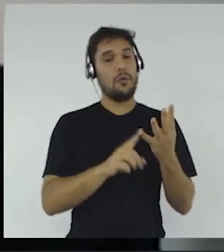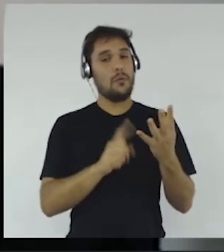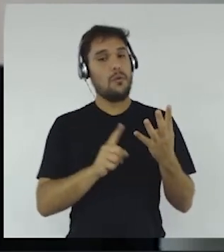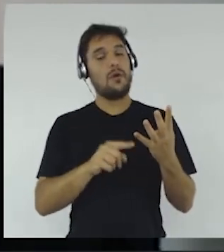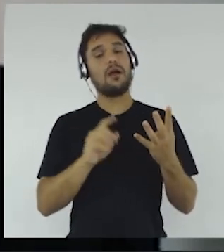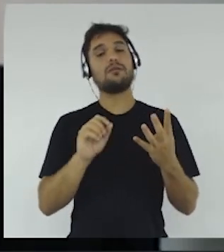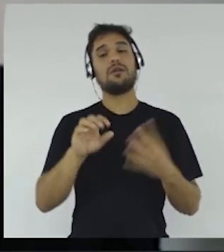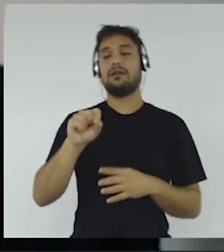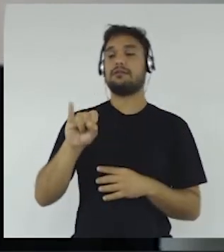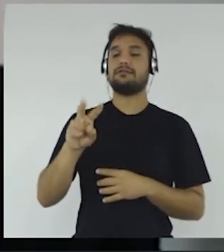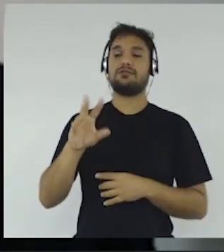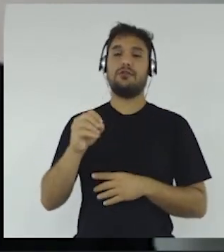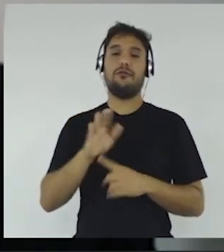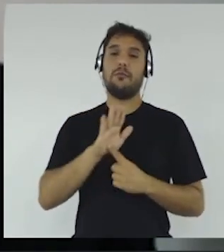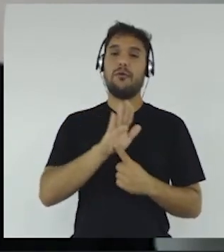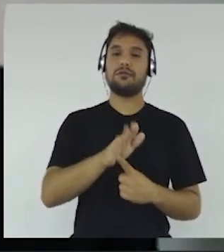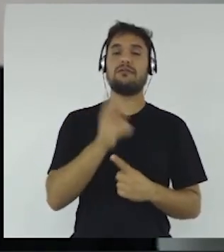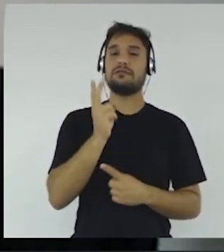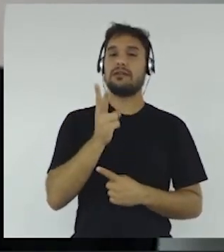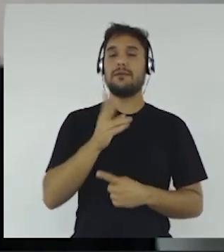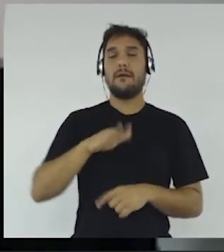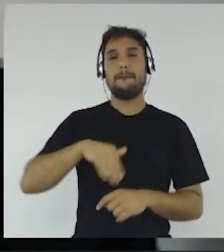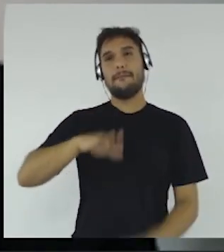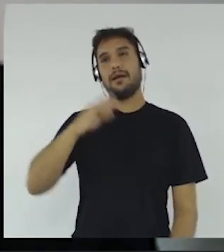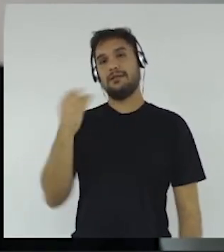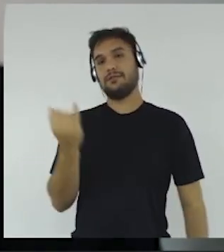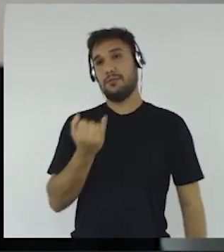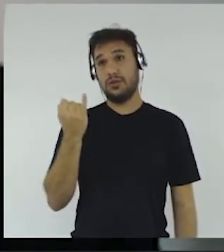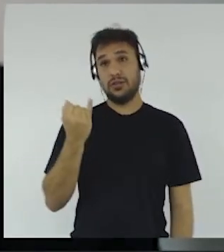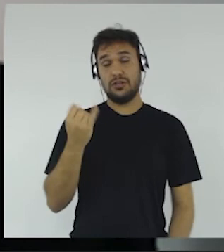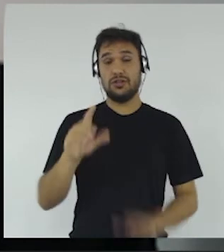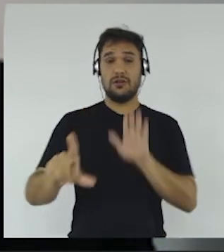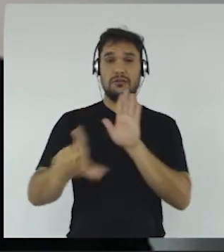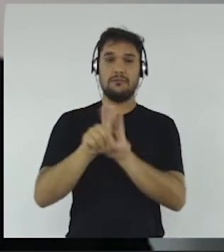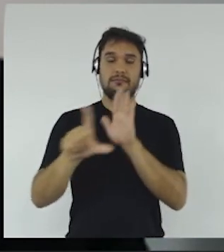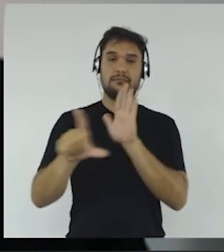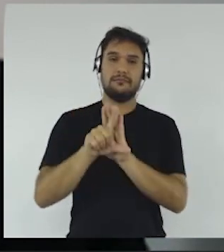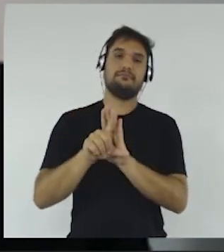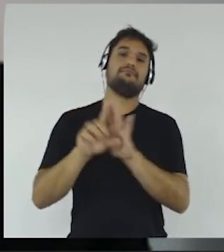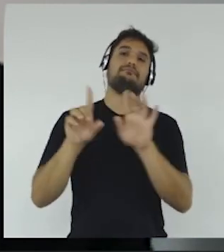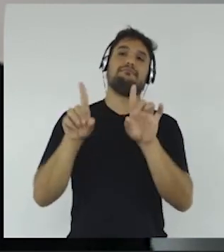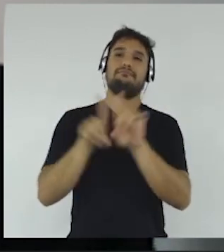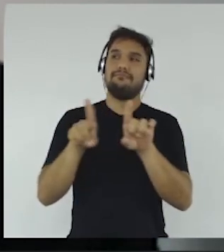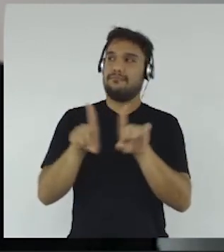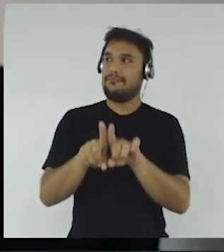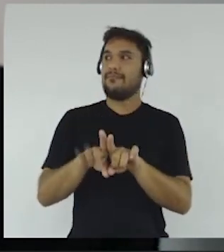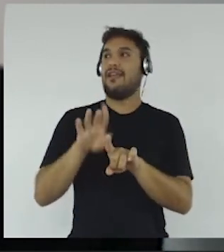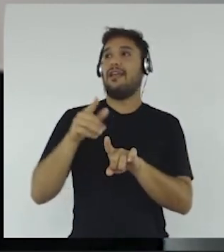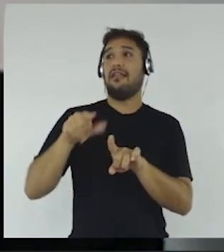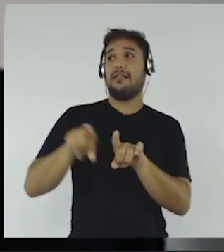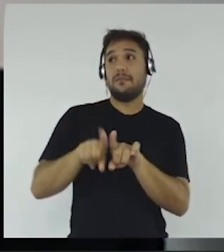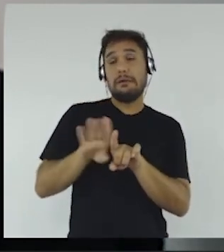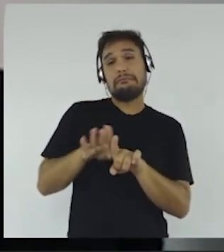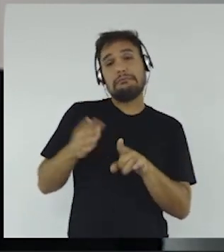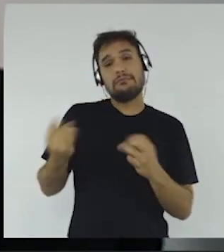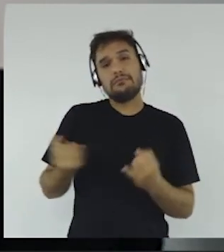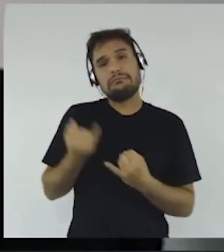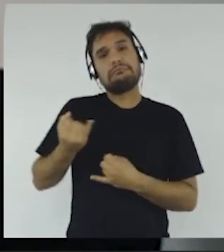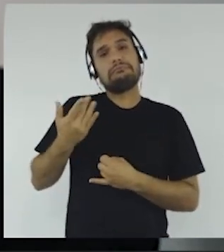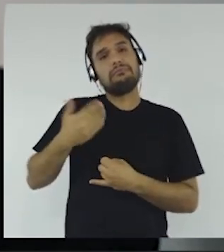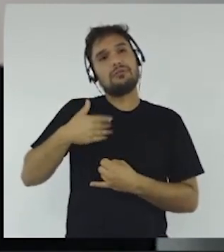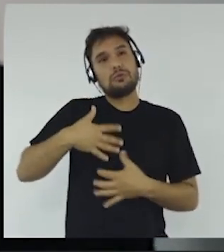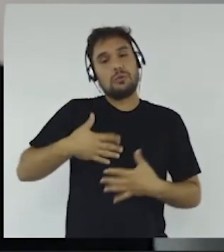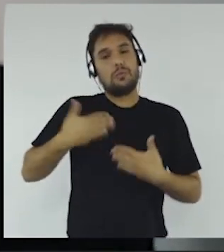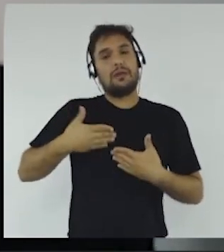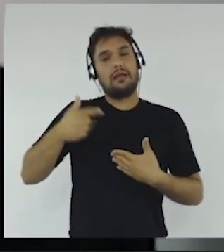Silvio Capanema destacava como a mais importante, pois a lei criou mecanismos que, na época, causaram verdadeira surpresa